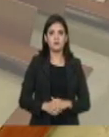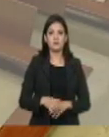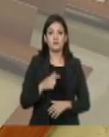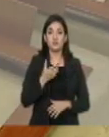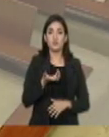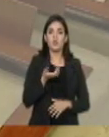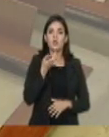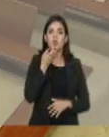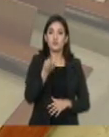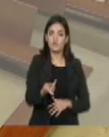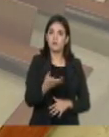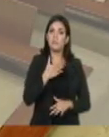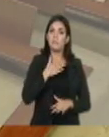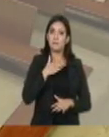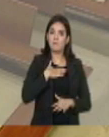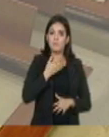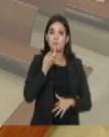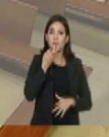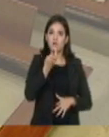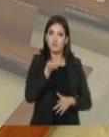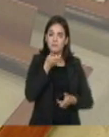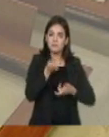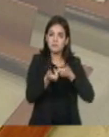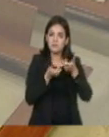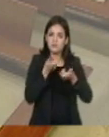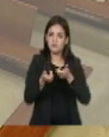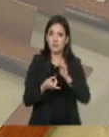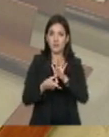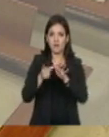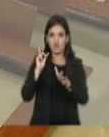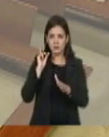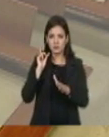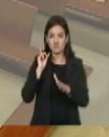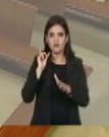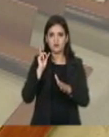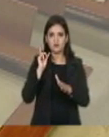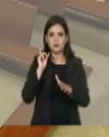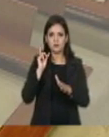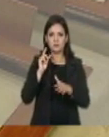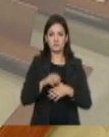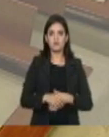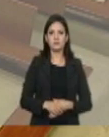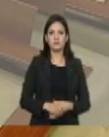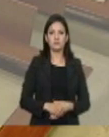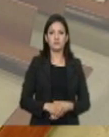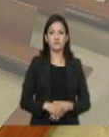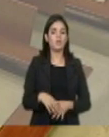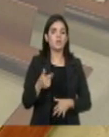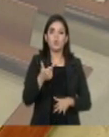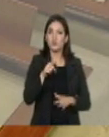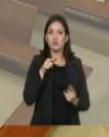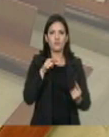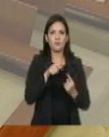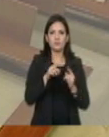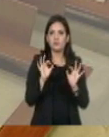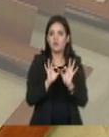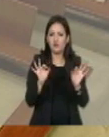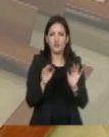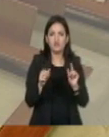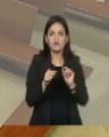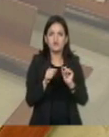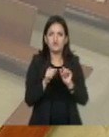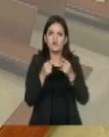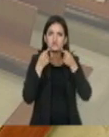Dizer que as minhas palavras que proferi momentos antes não tiveram nenhuma intenção de fazer qualquer crítica a